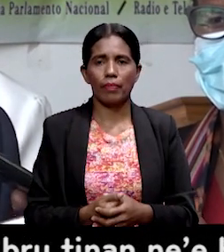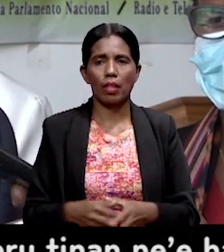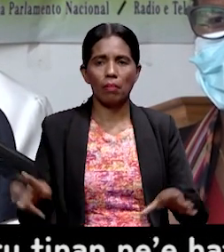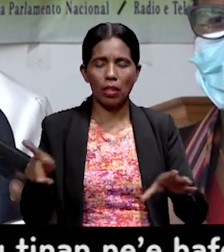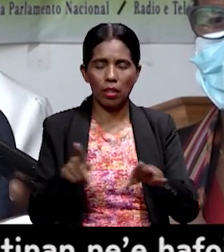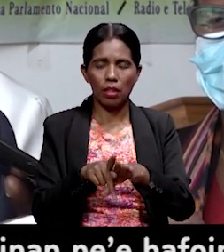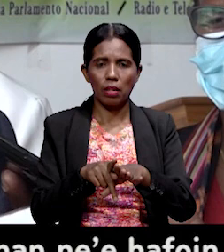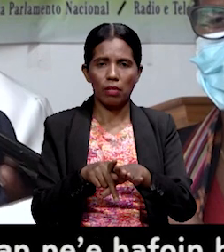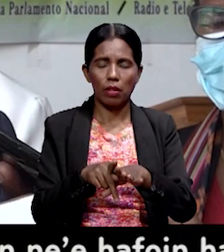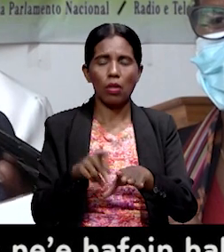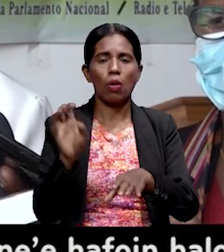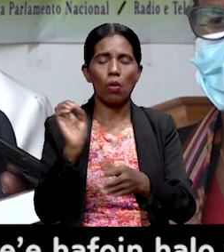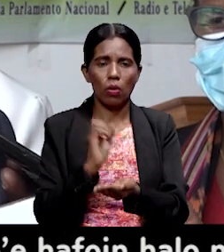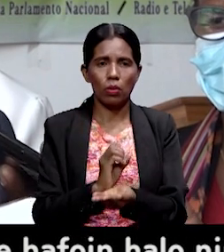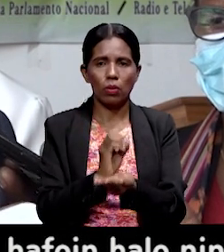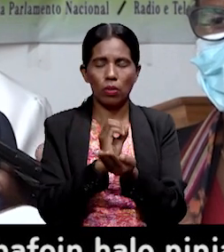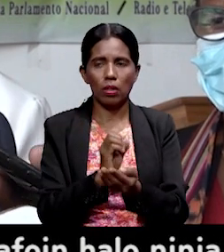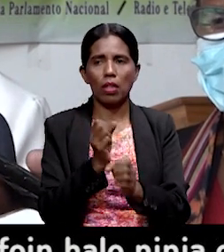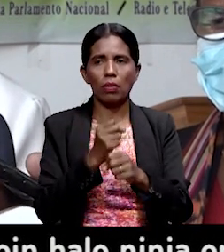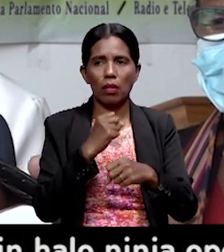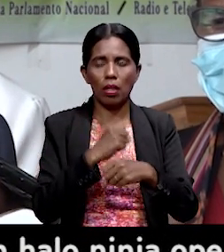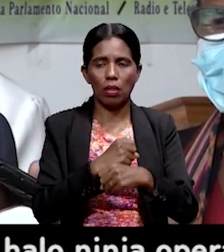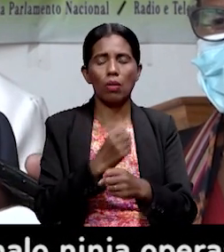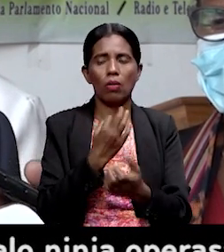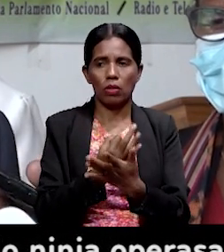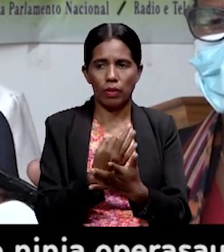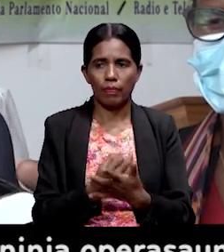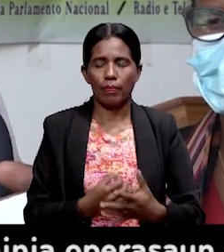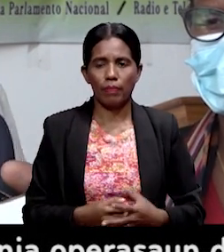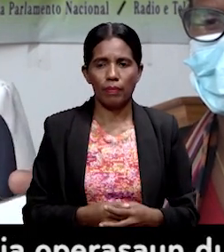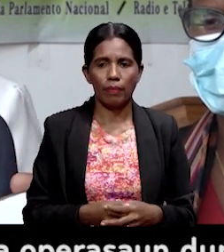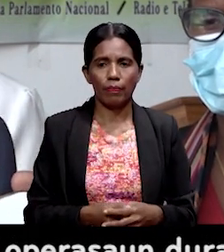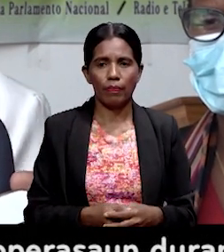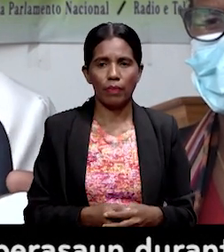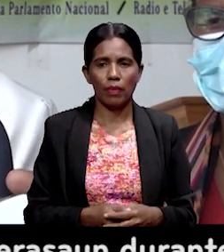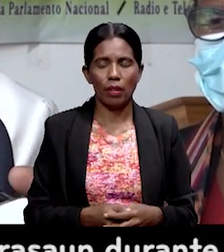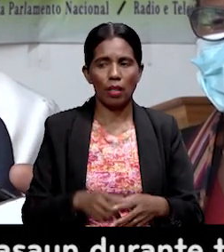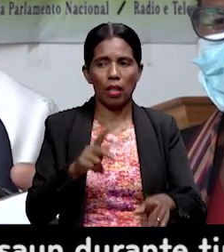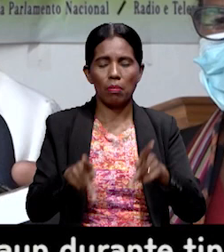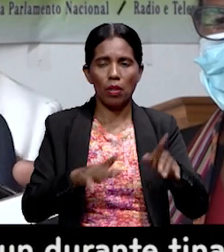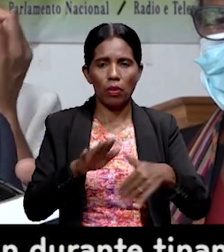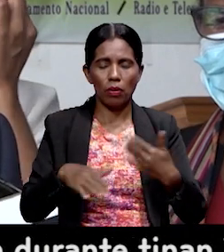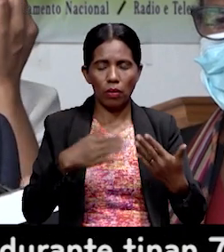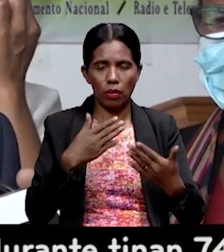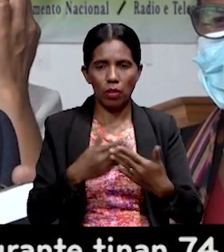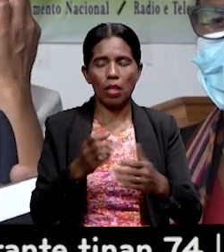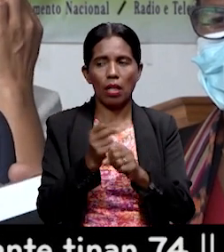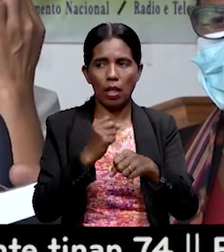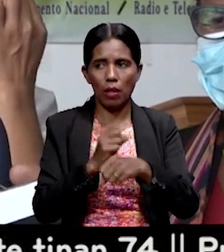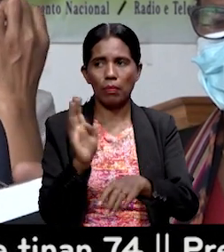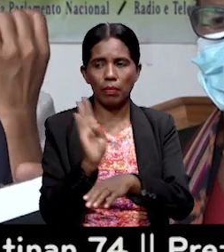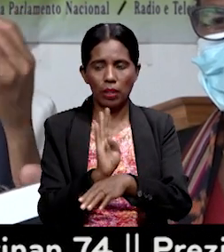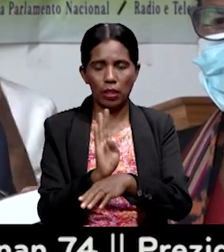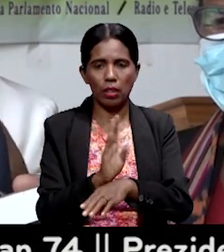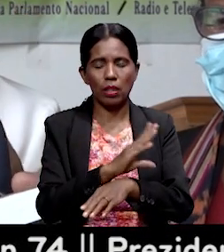participação Oikusi nia, a tu halo osamos. A sociedade comercial, né, halo business,